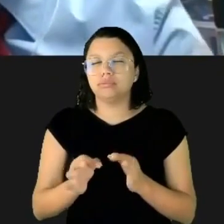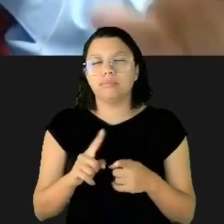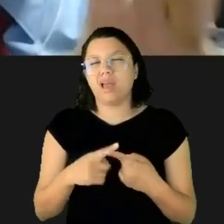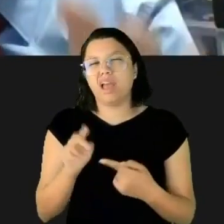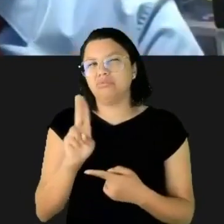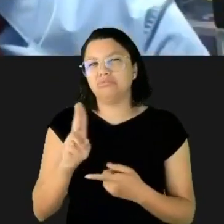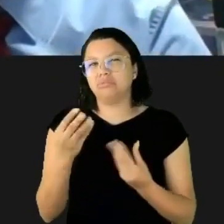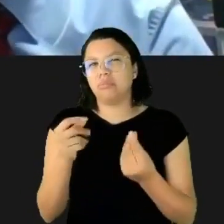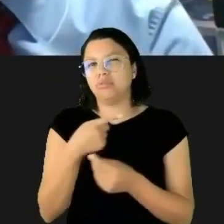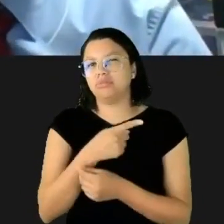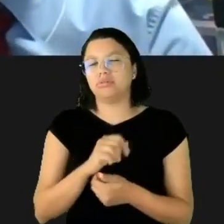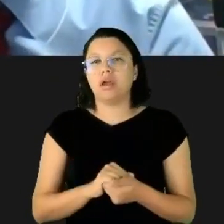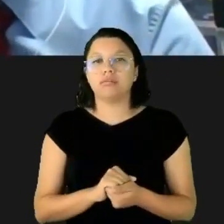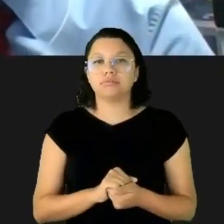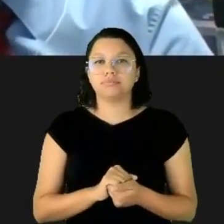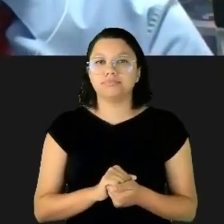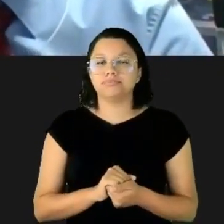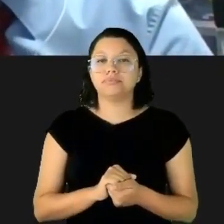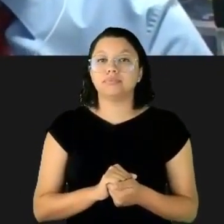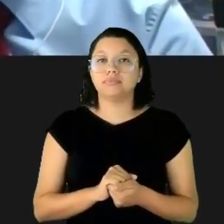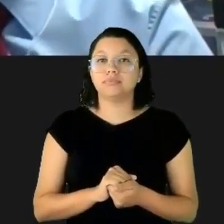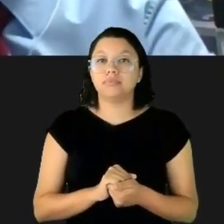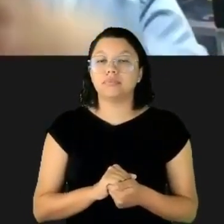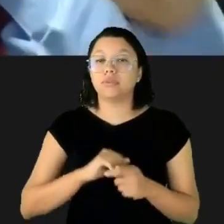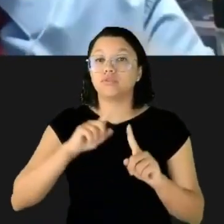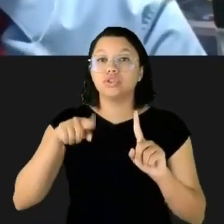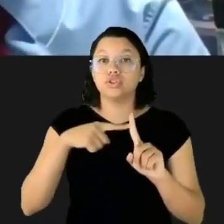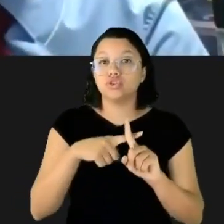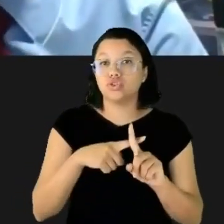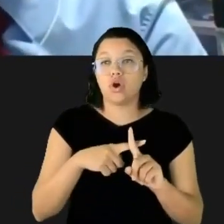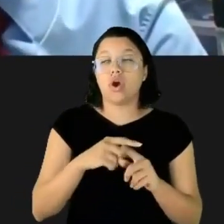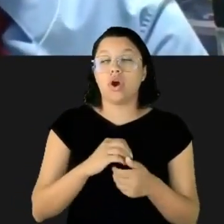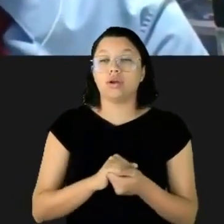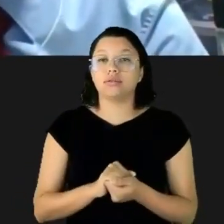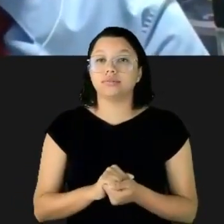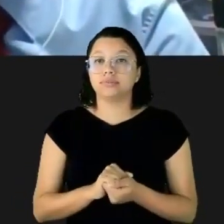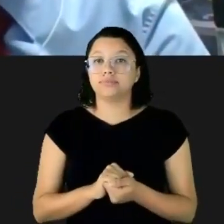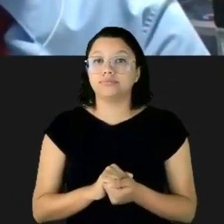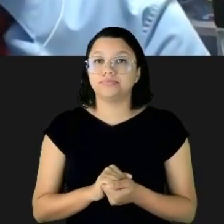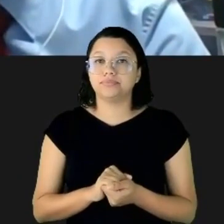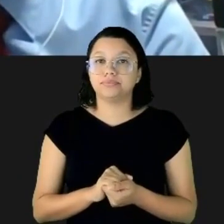aqui se for usar é muito restrito normalmente você adiciona adiciona pra todo mundo ver